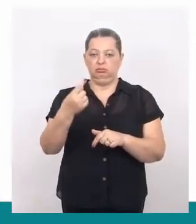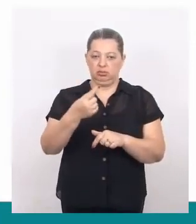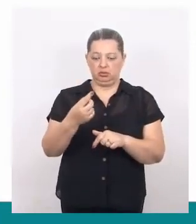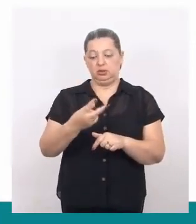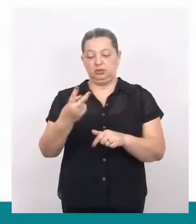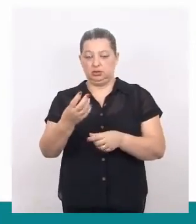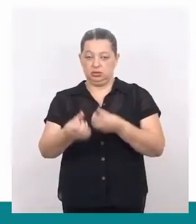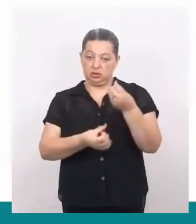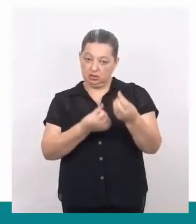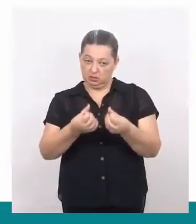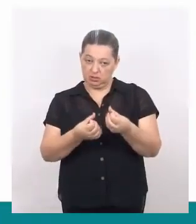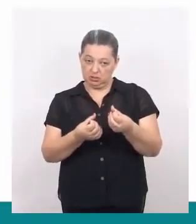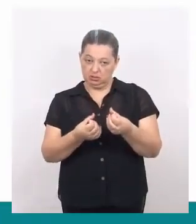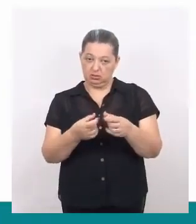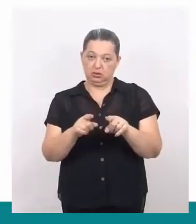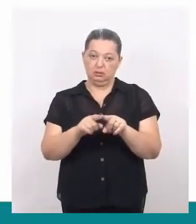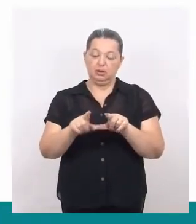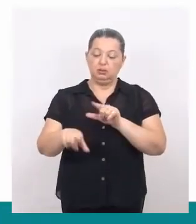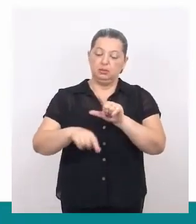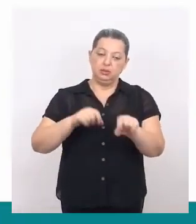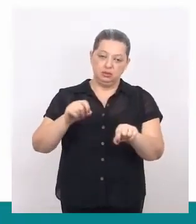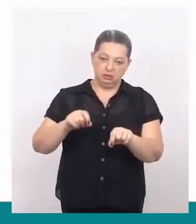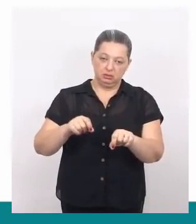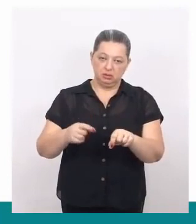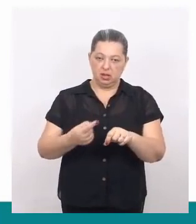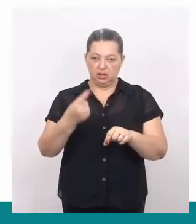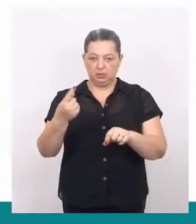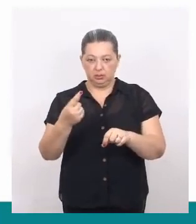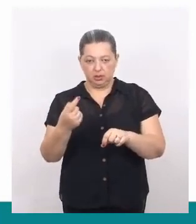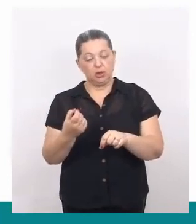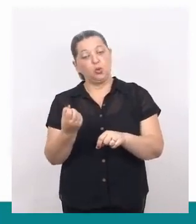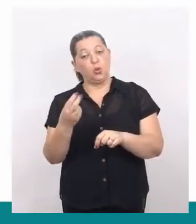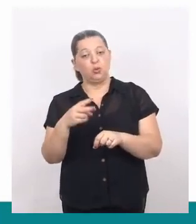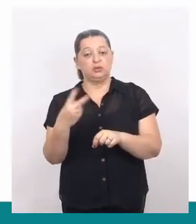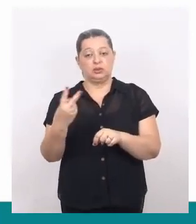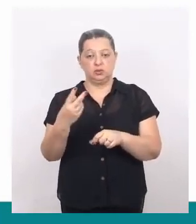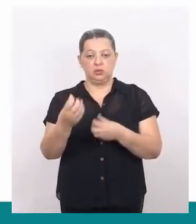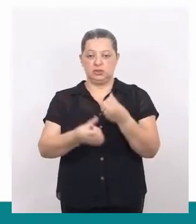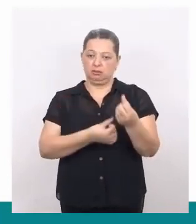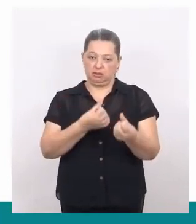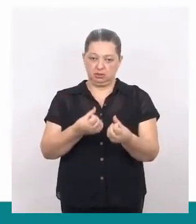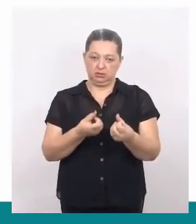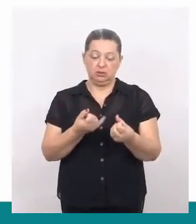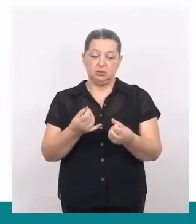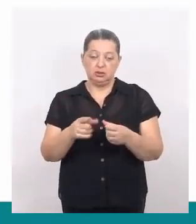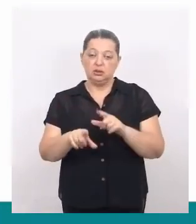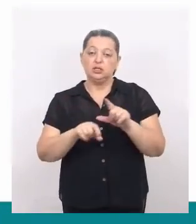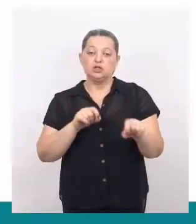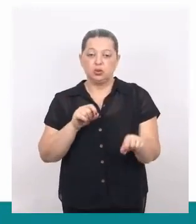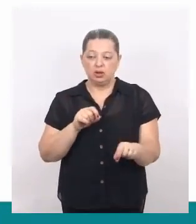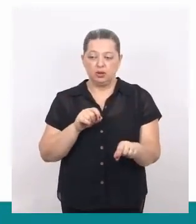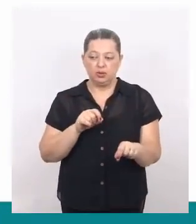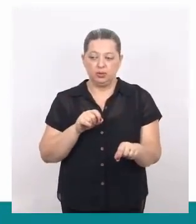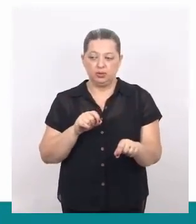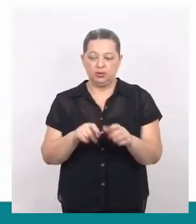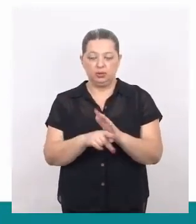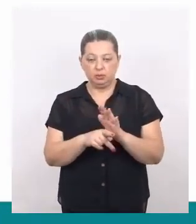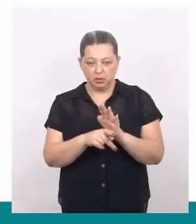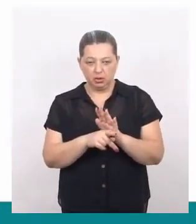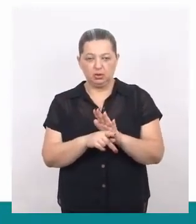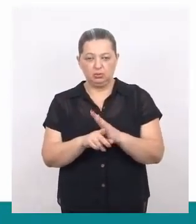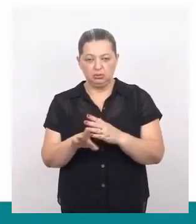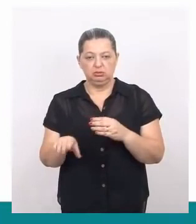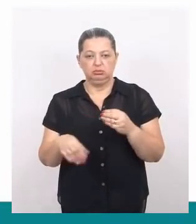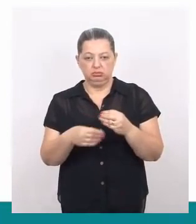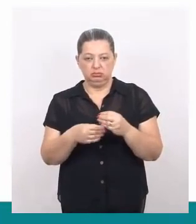se a jornada de opção foi atendida em primeiro, segundo semestre e se ele optou pela carga suplementar e